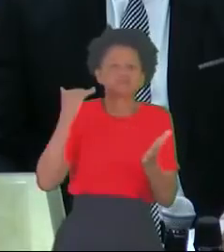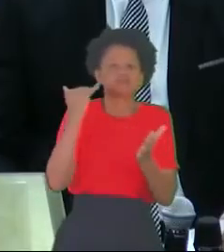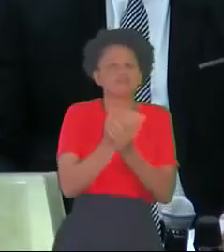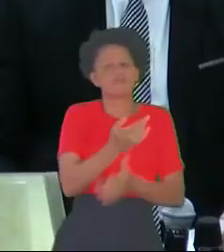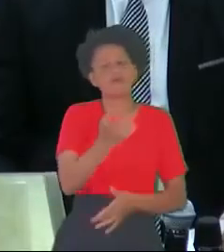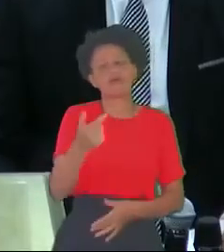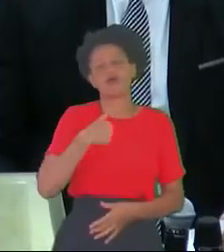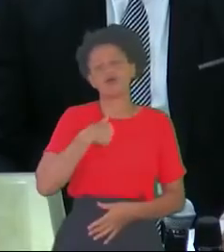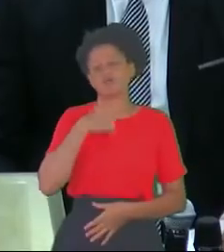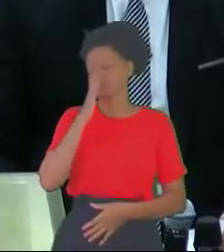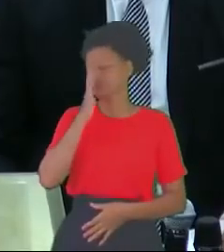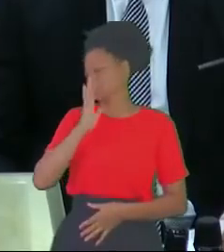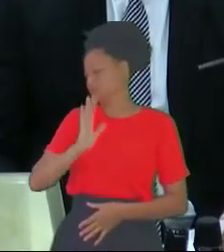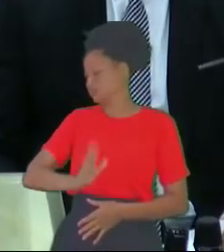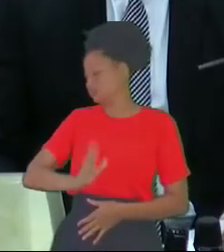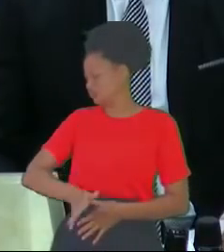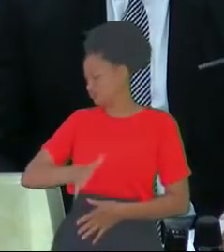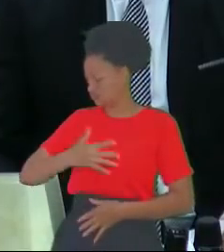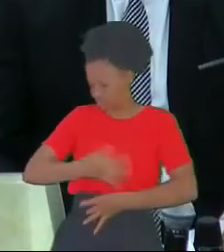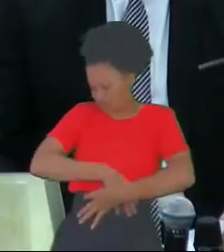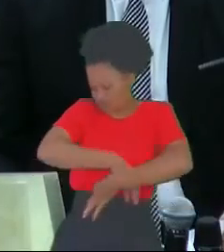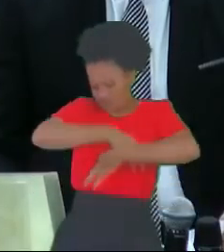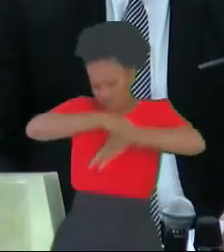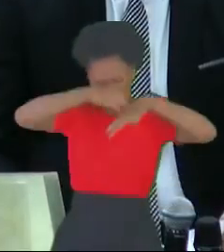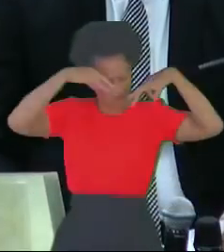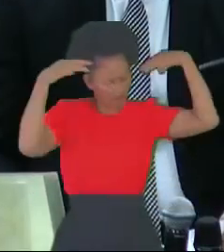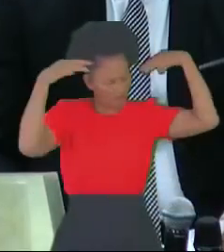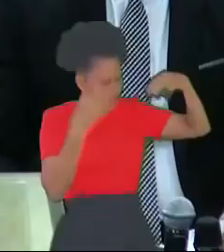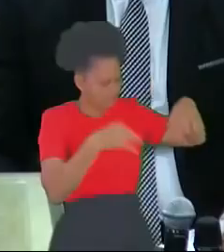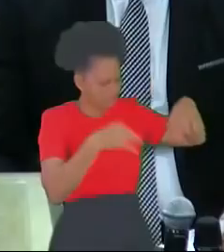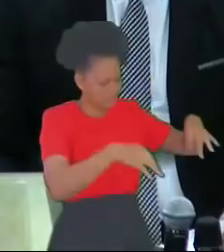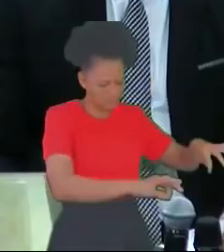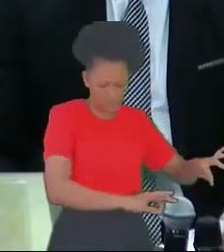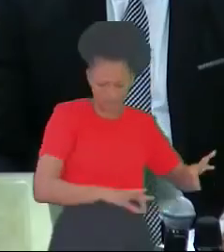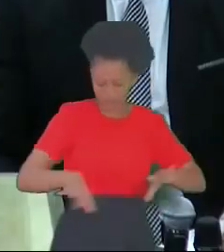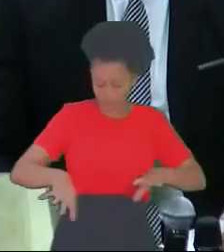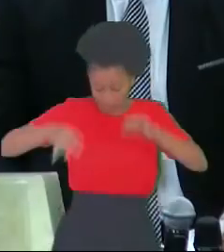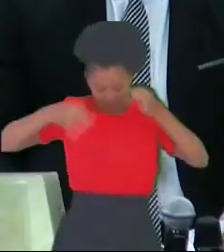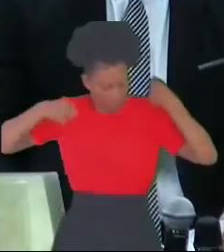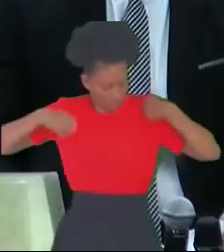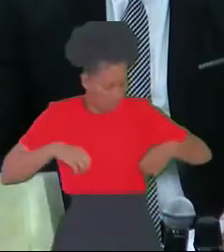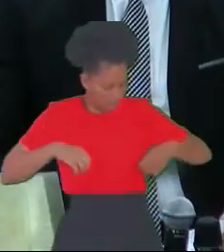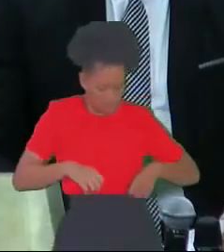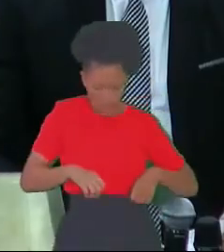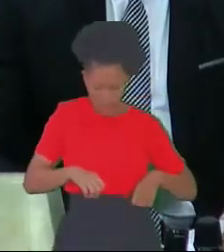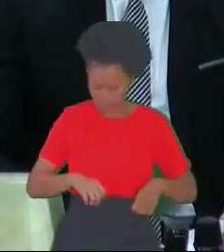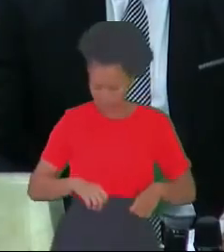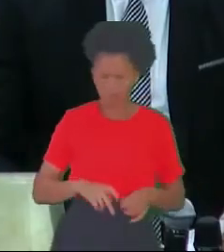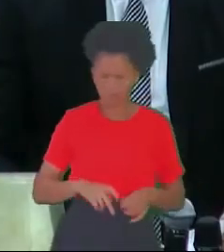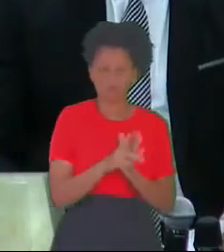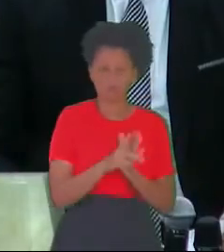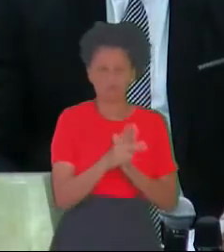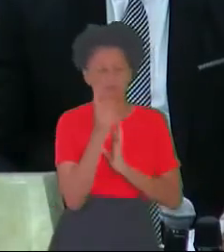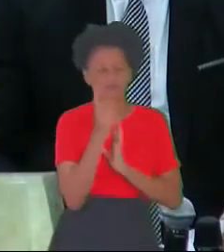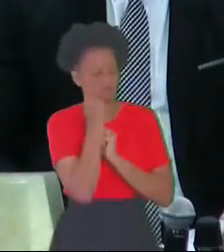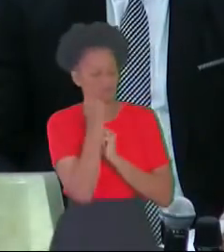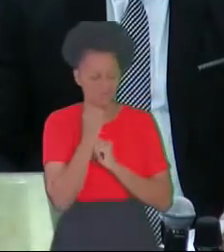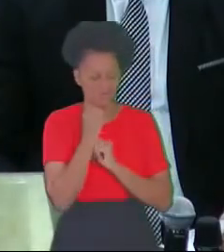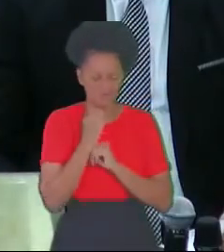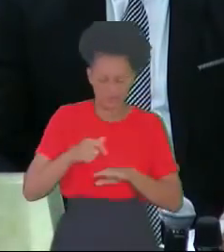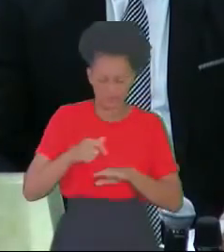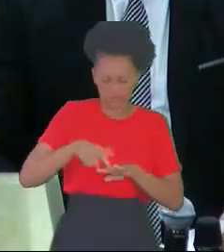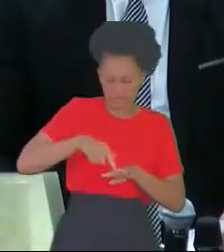eu já tirei a minha roupa, já vesti meu pijama, já descalcei os pés, não vou sujar